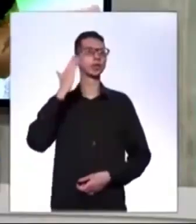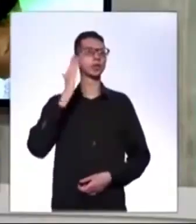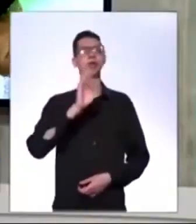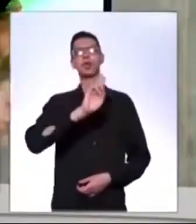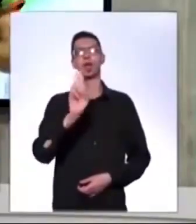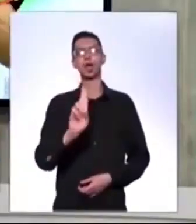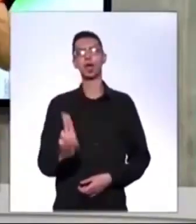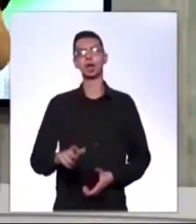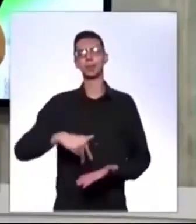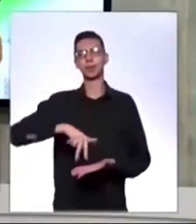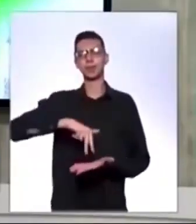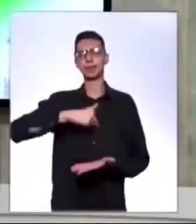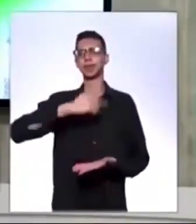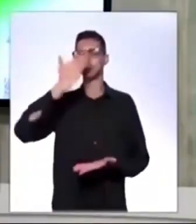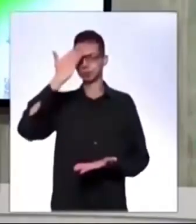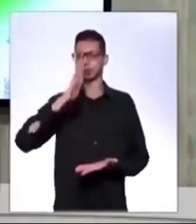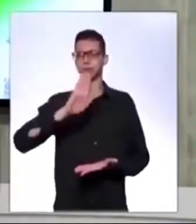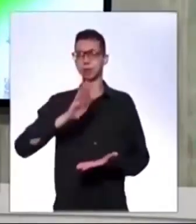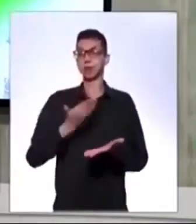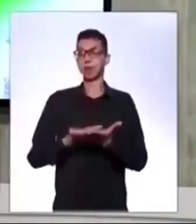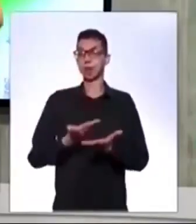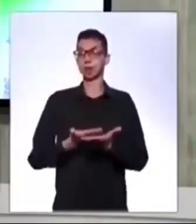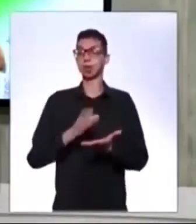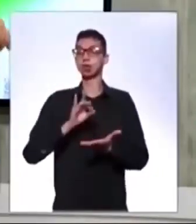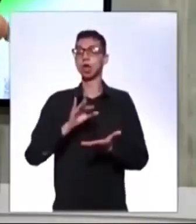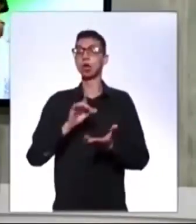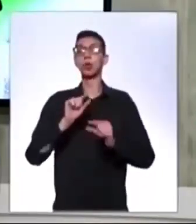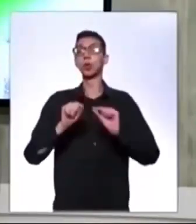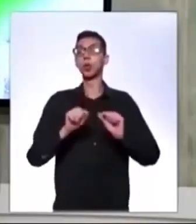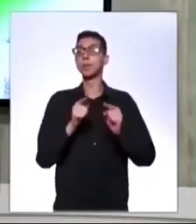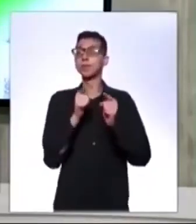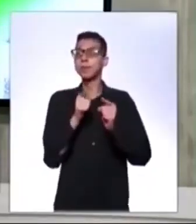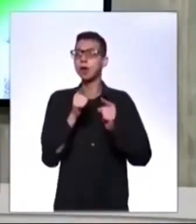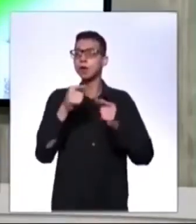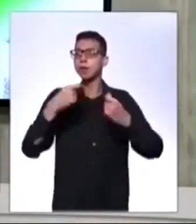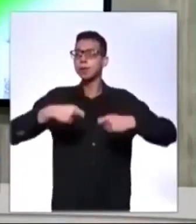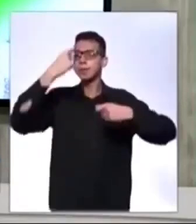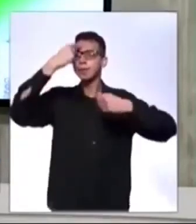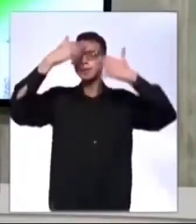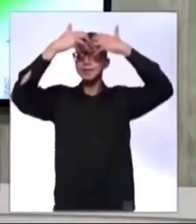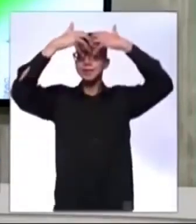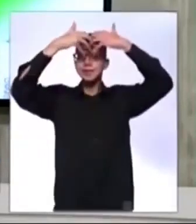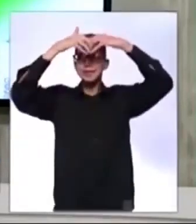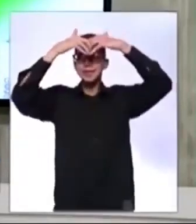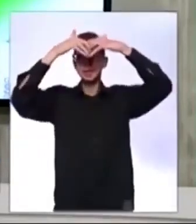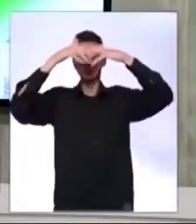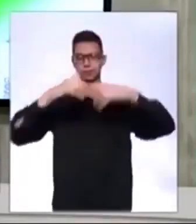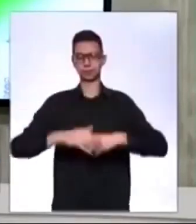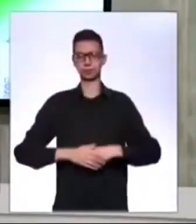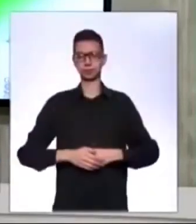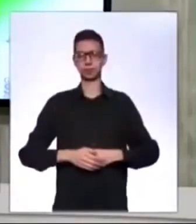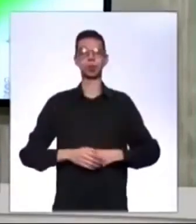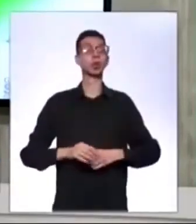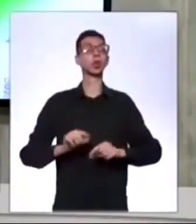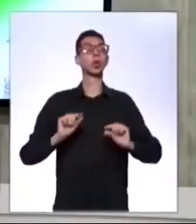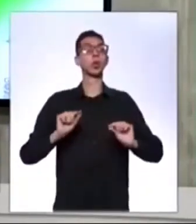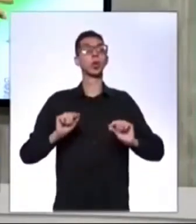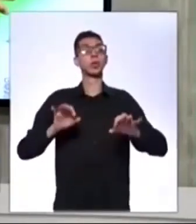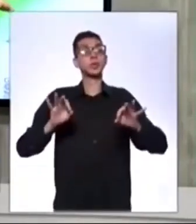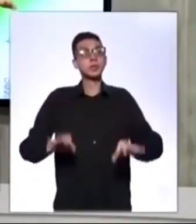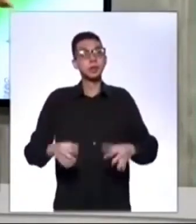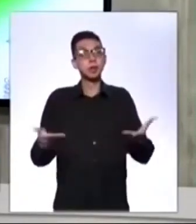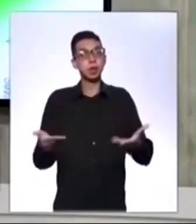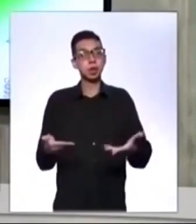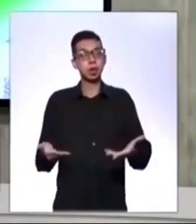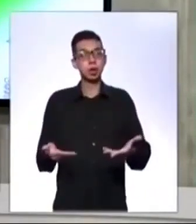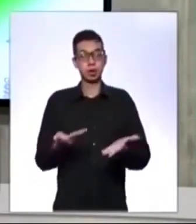de dança. A aula é uma provocação. Qual seria, né, a sua atitude ideal agora? Após essa aula, você entrar